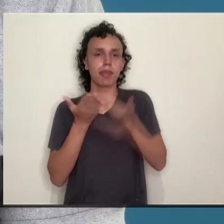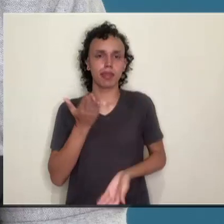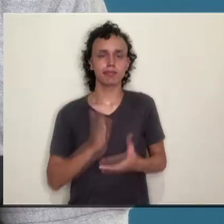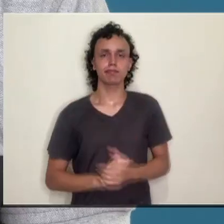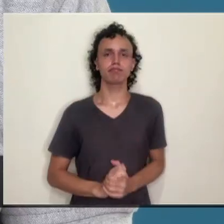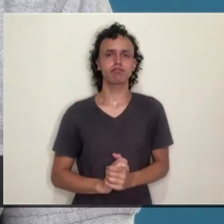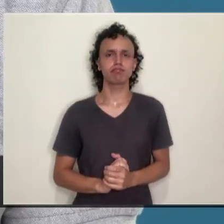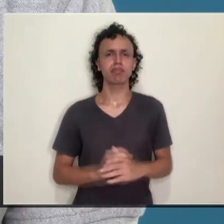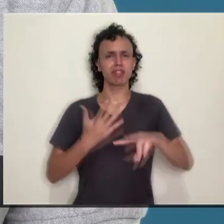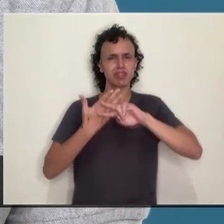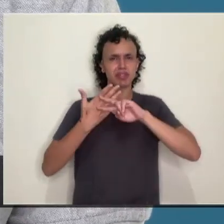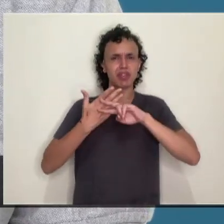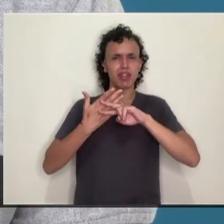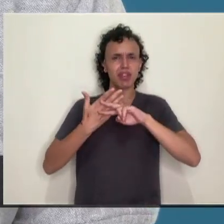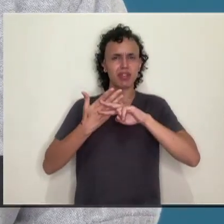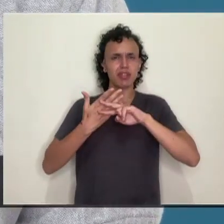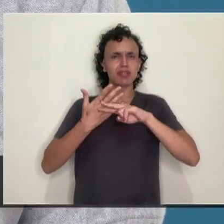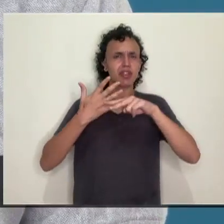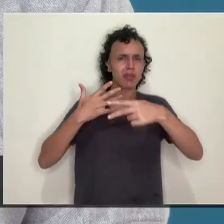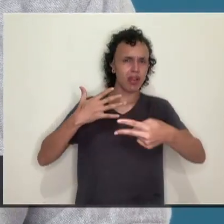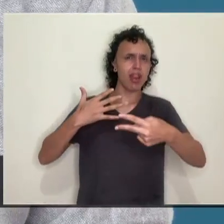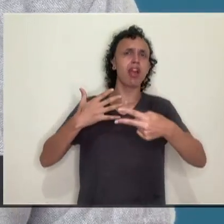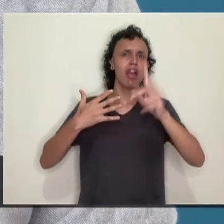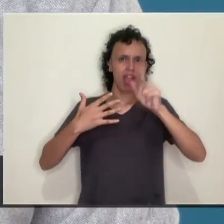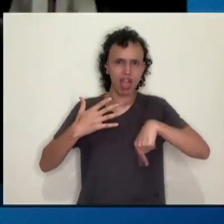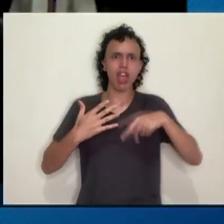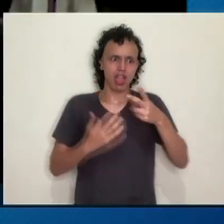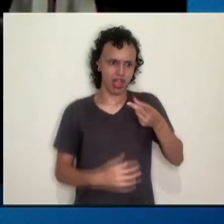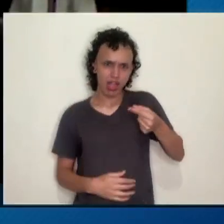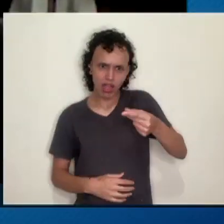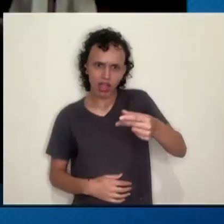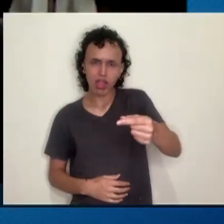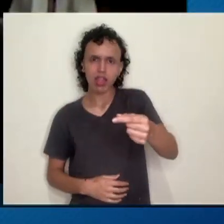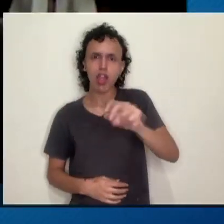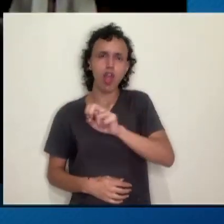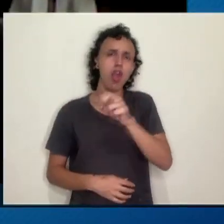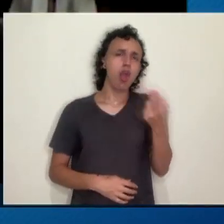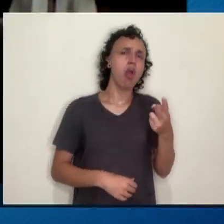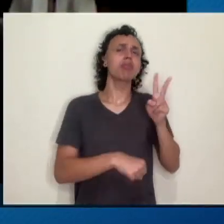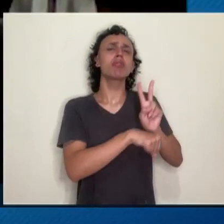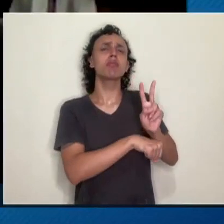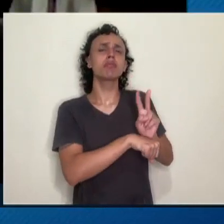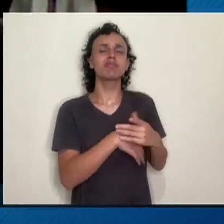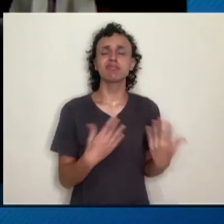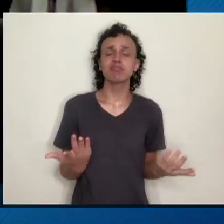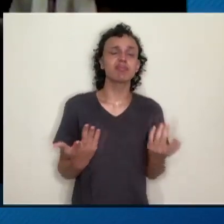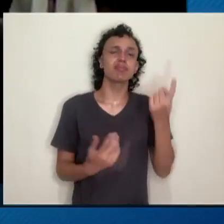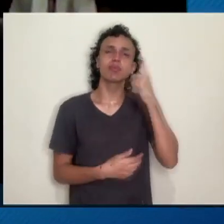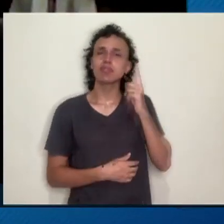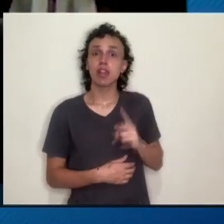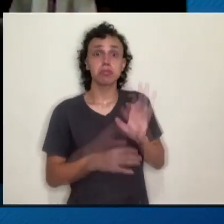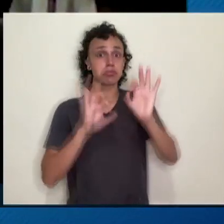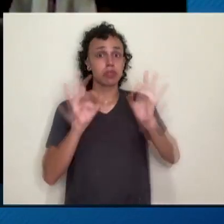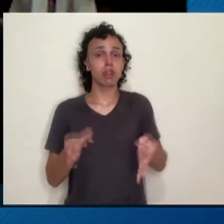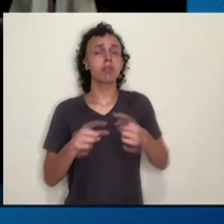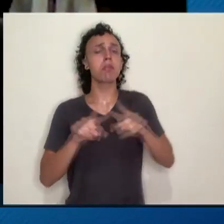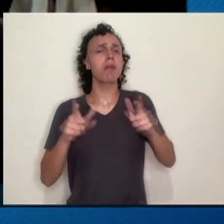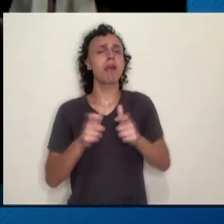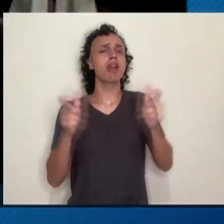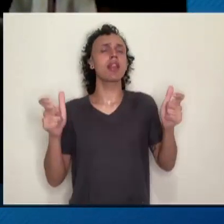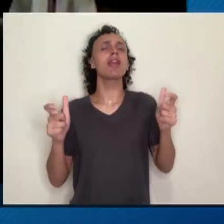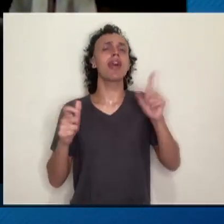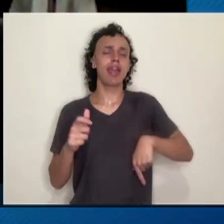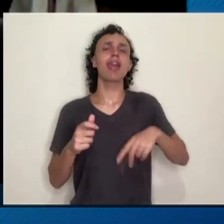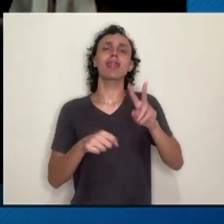são temporárias ou permanentes? Não se tem certeza das permanentes, né? A maioria é temporária mesmo e fica dentro de